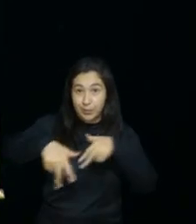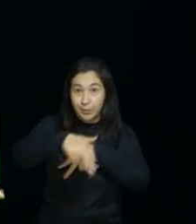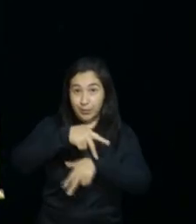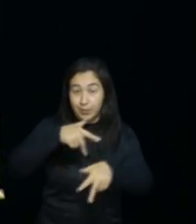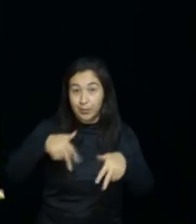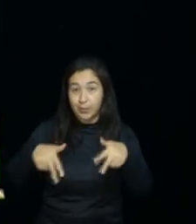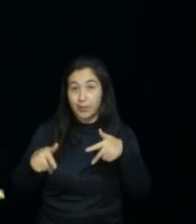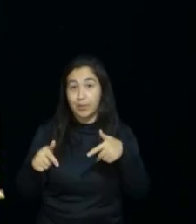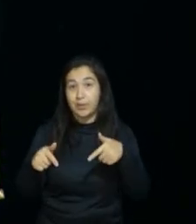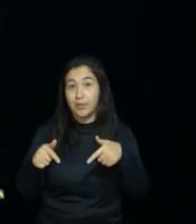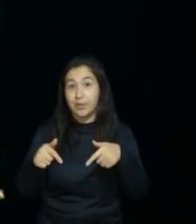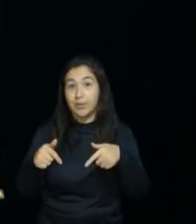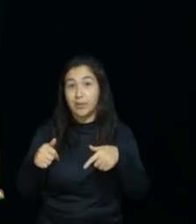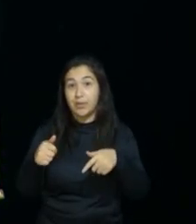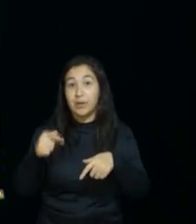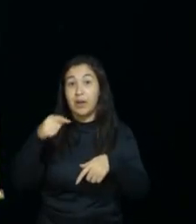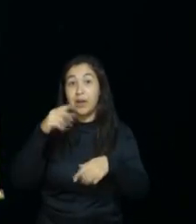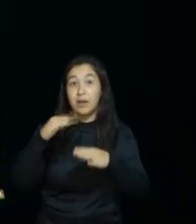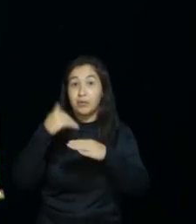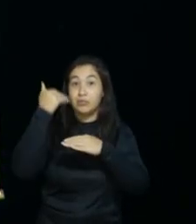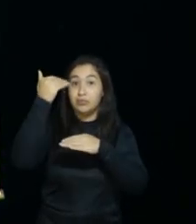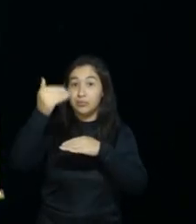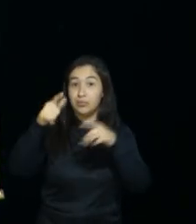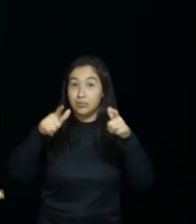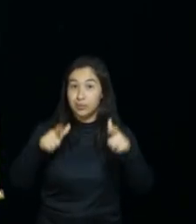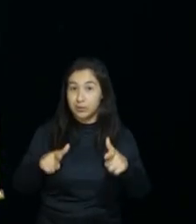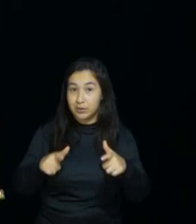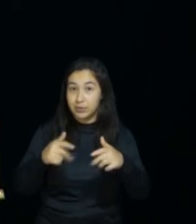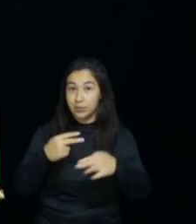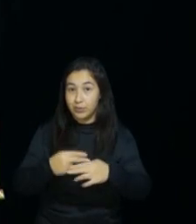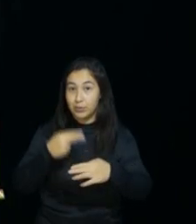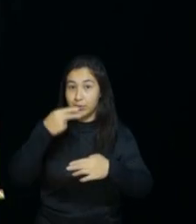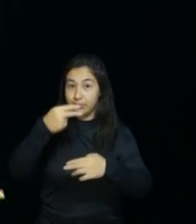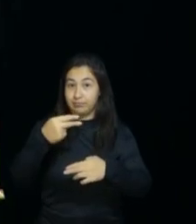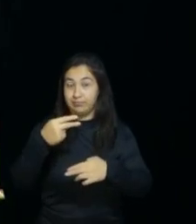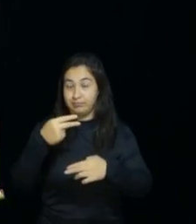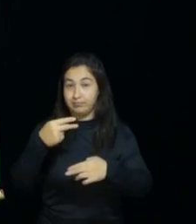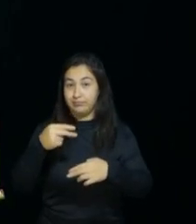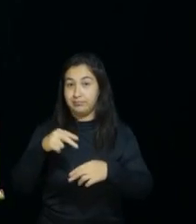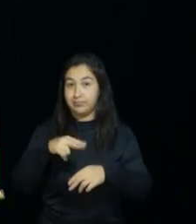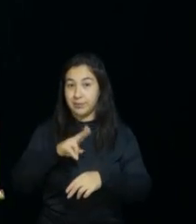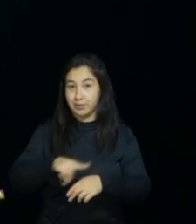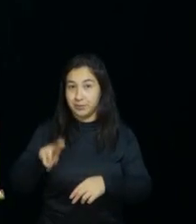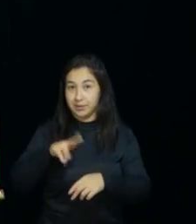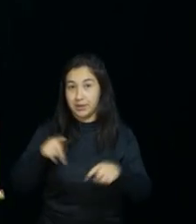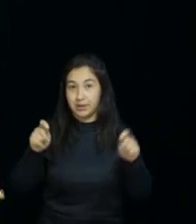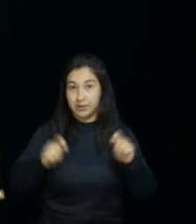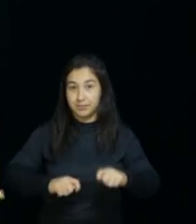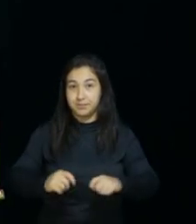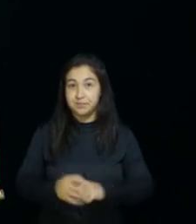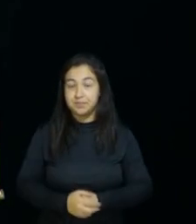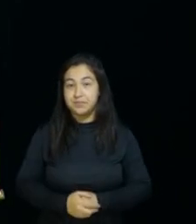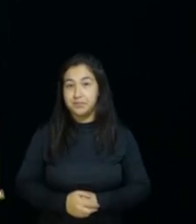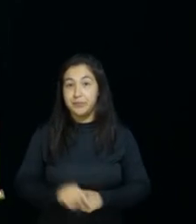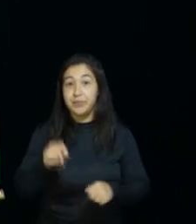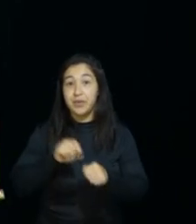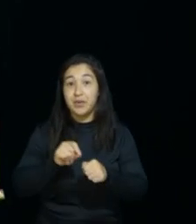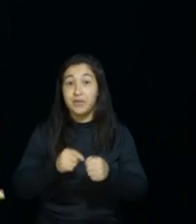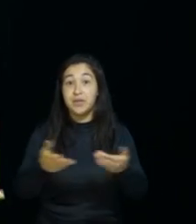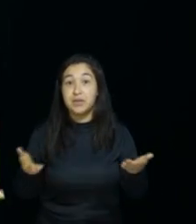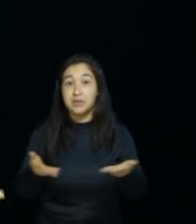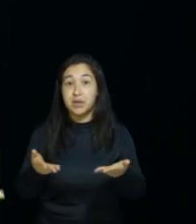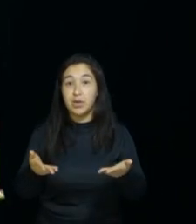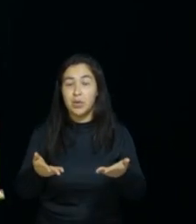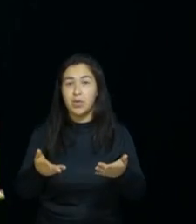revitalizado ali no segundo piso. Quero destacar que nós também fizemos agora um sistema de